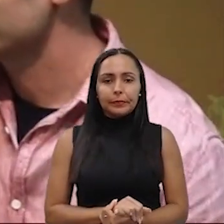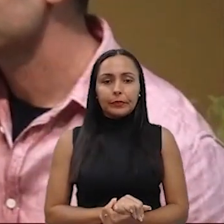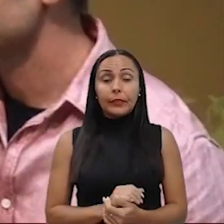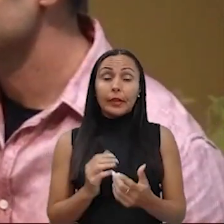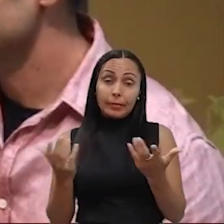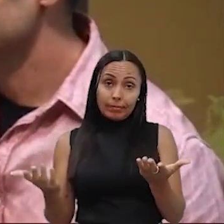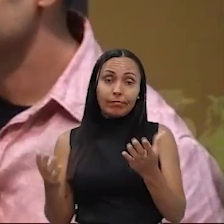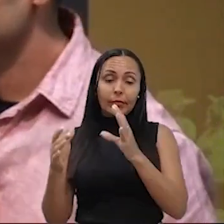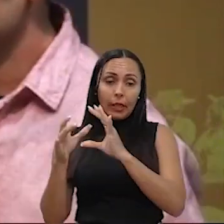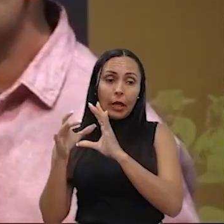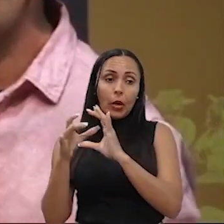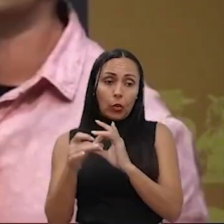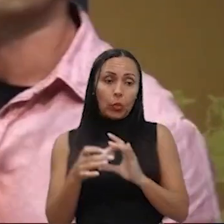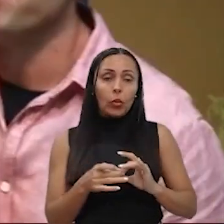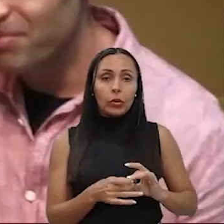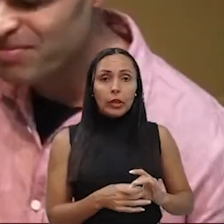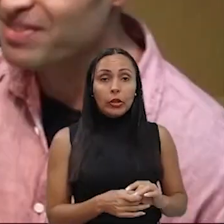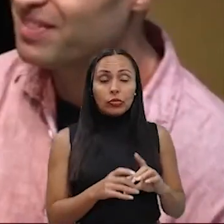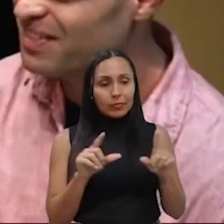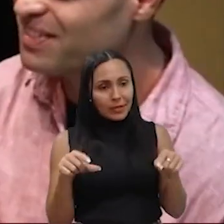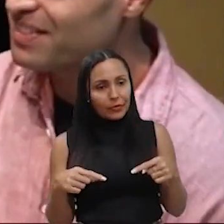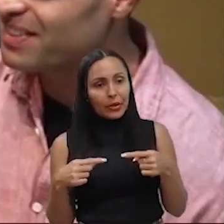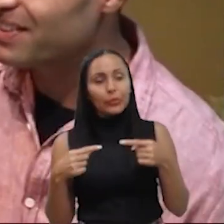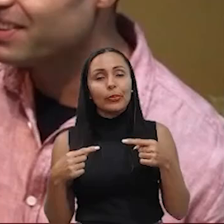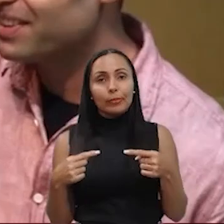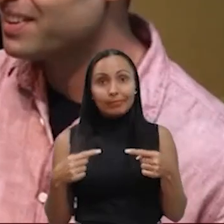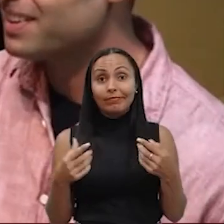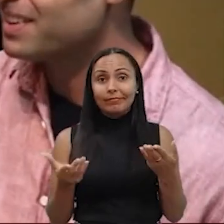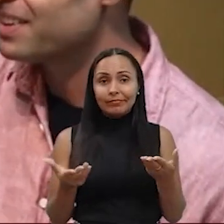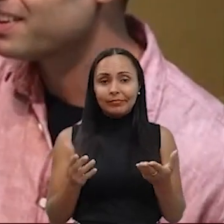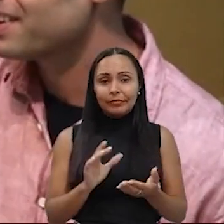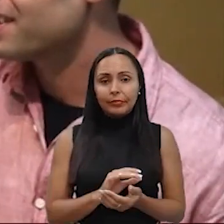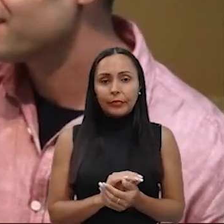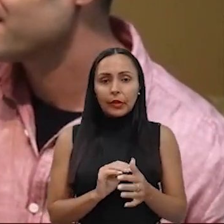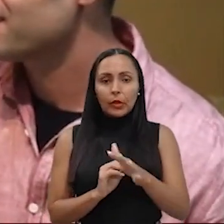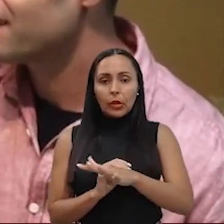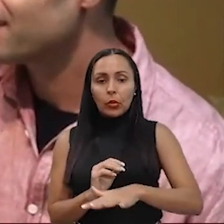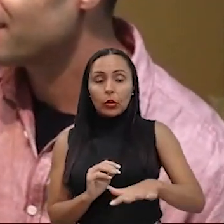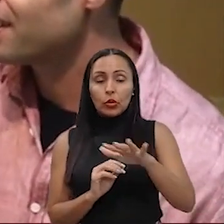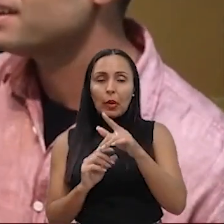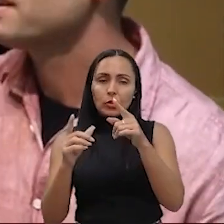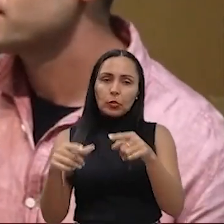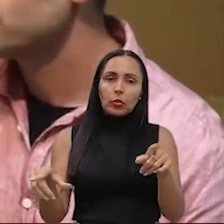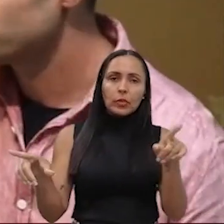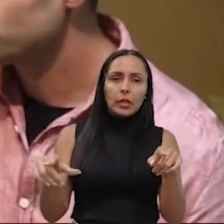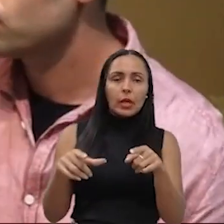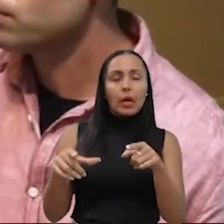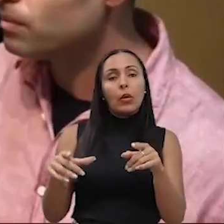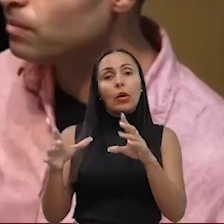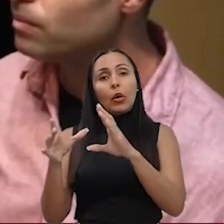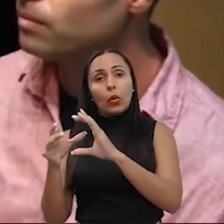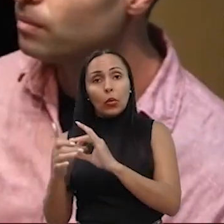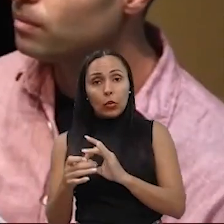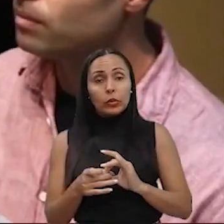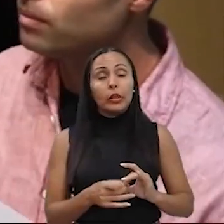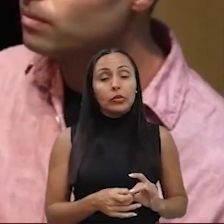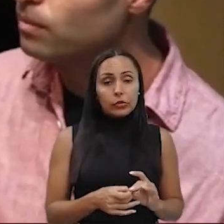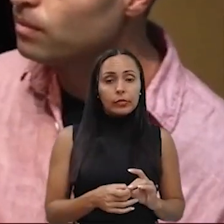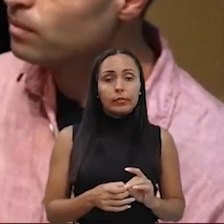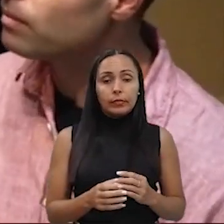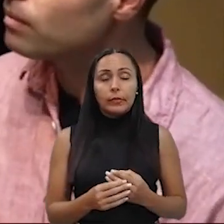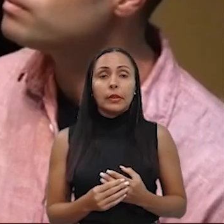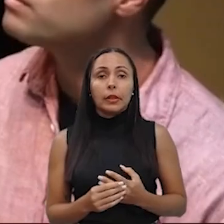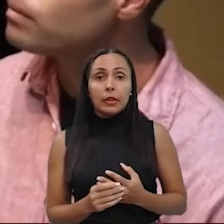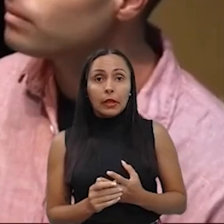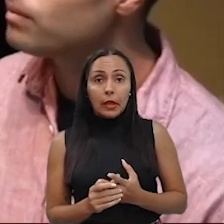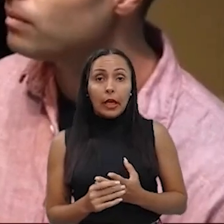contexto, na verdade, bem desafiador, né? O espaço musical, o contexto de atuação do